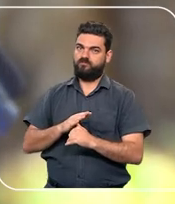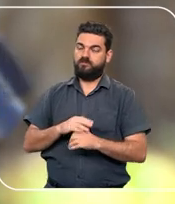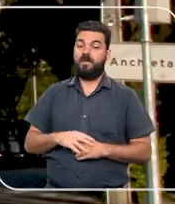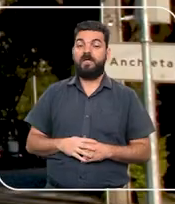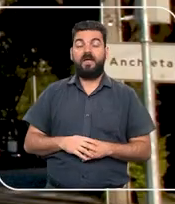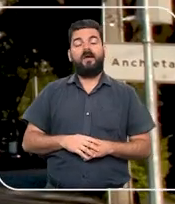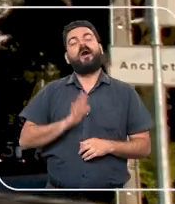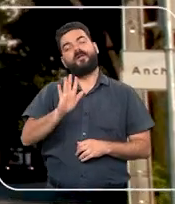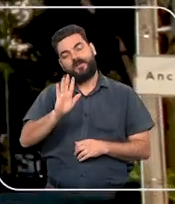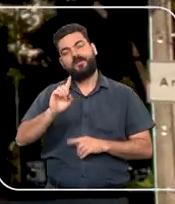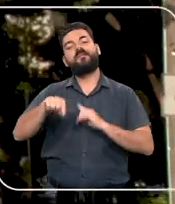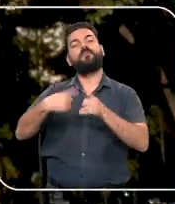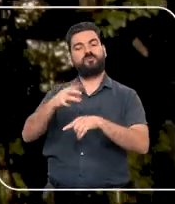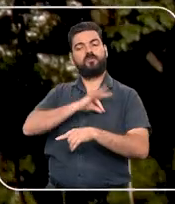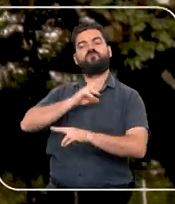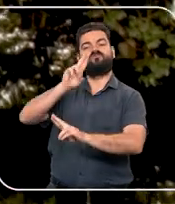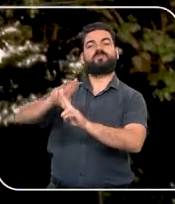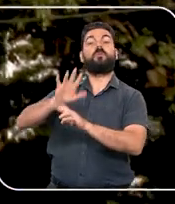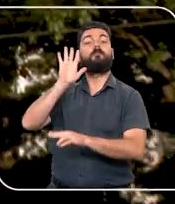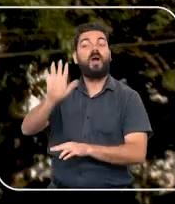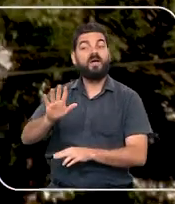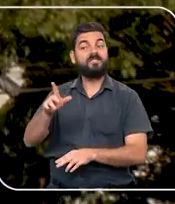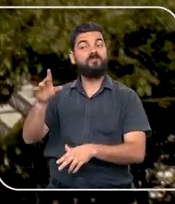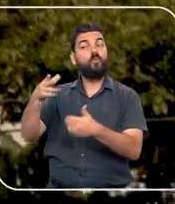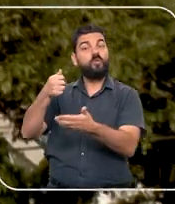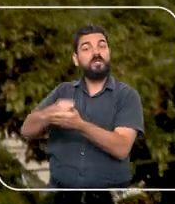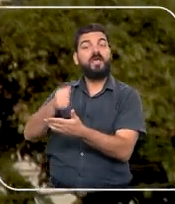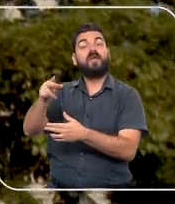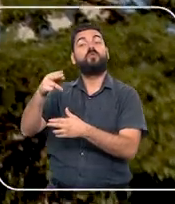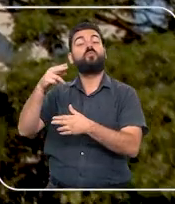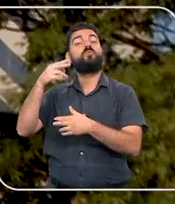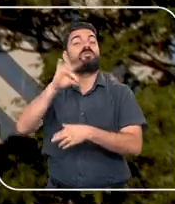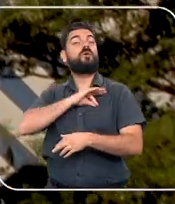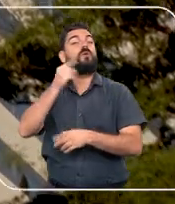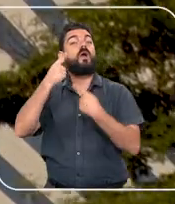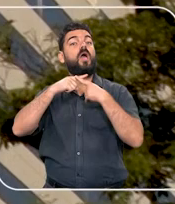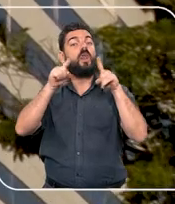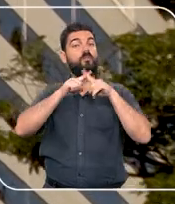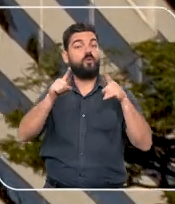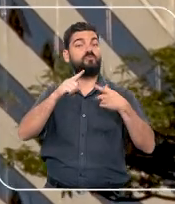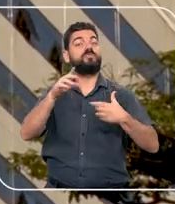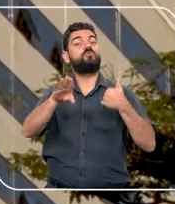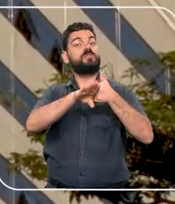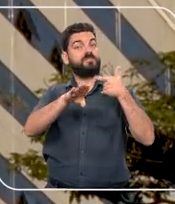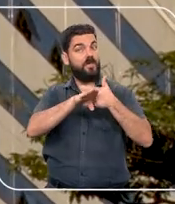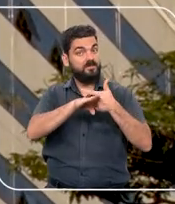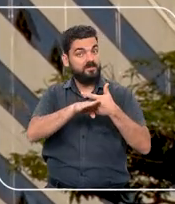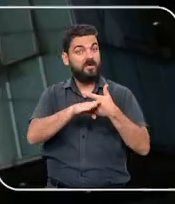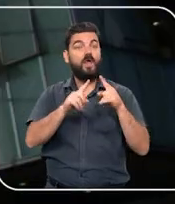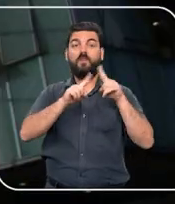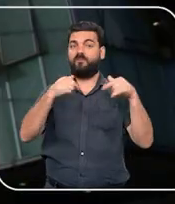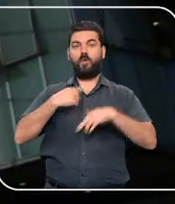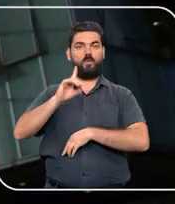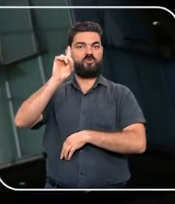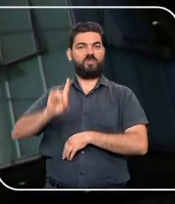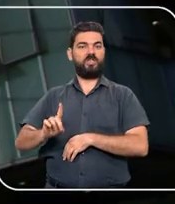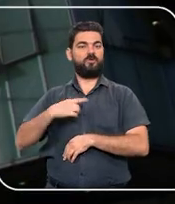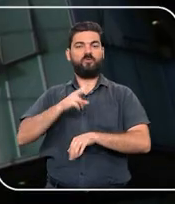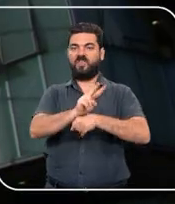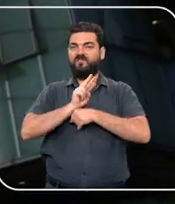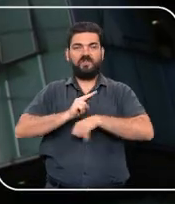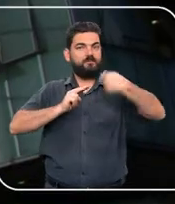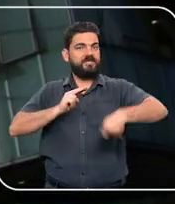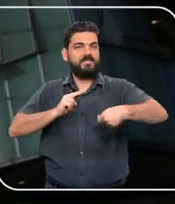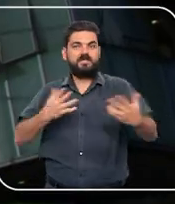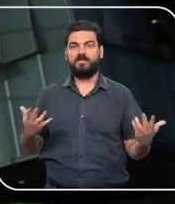latrocínio após serem Condenados em primeira instância os policiais recorreram ao Tribunal de Justiça de Minas Gerais alegando que o